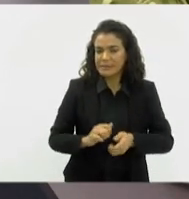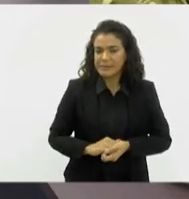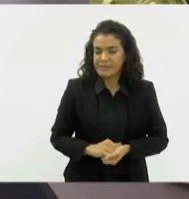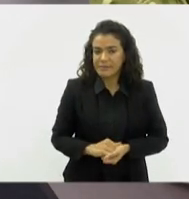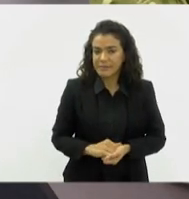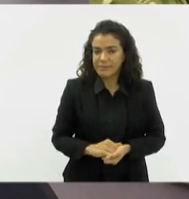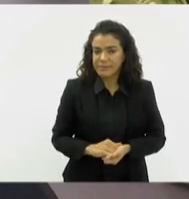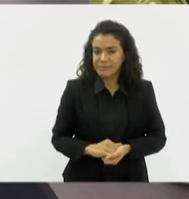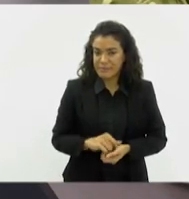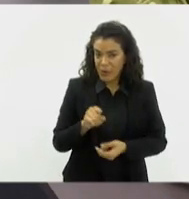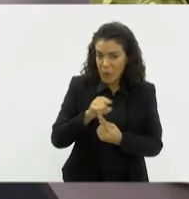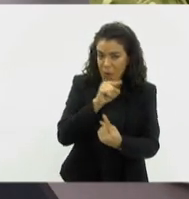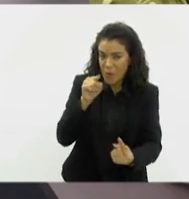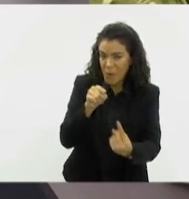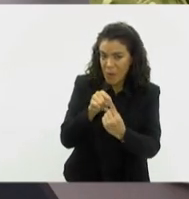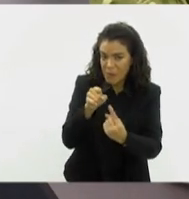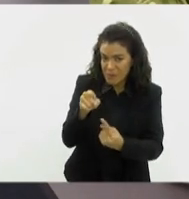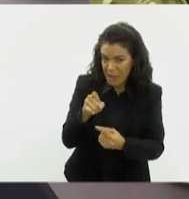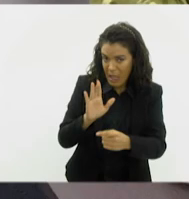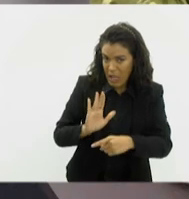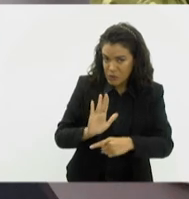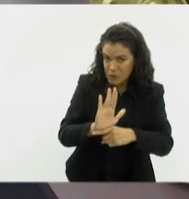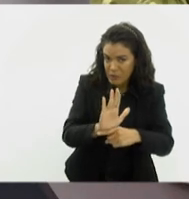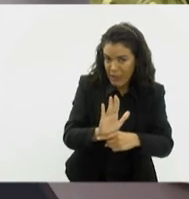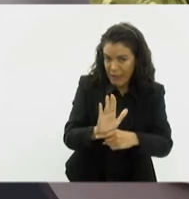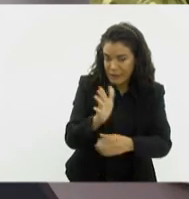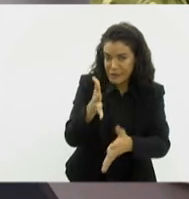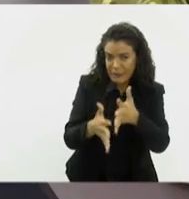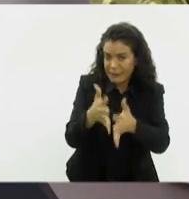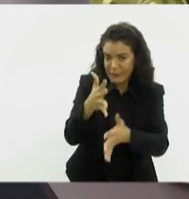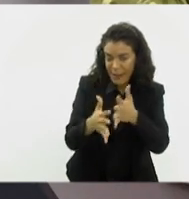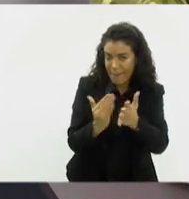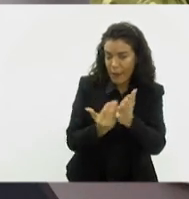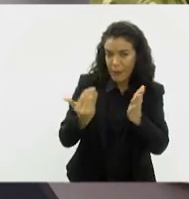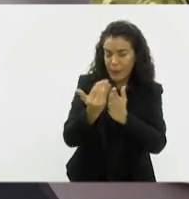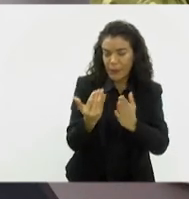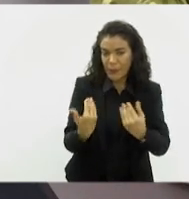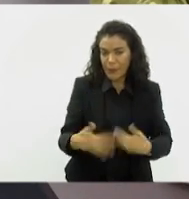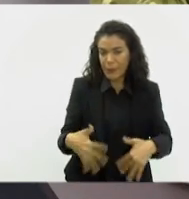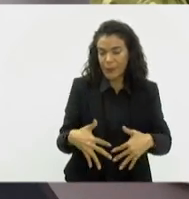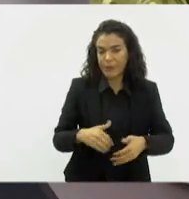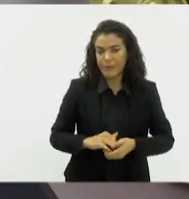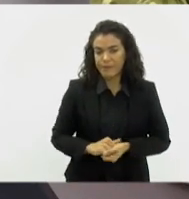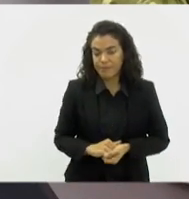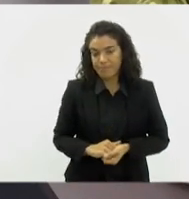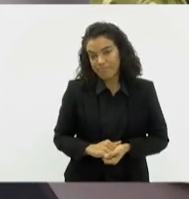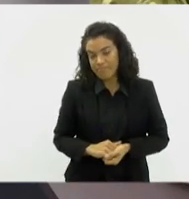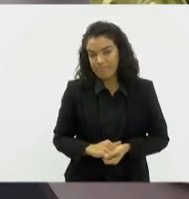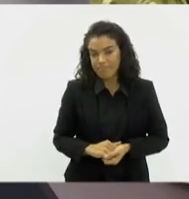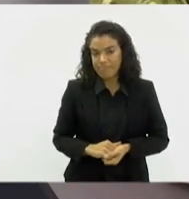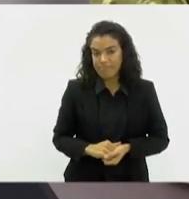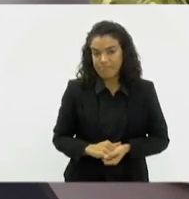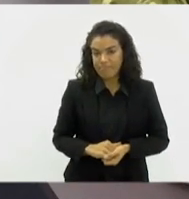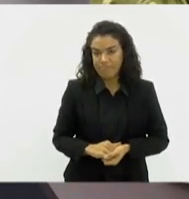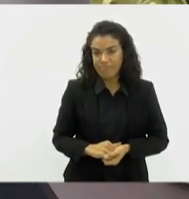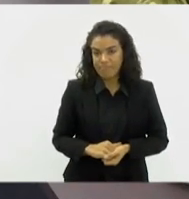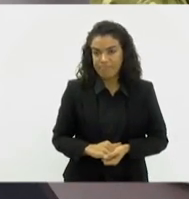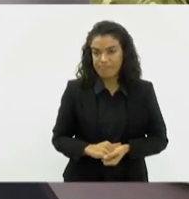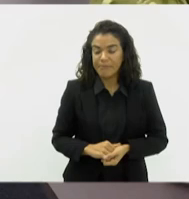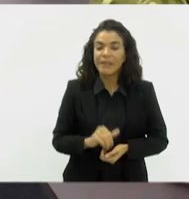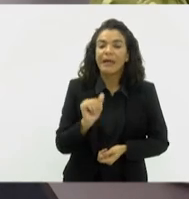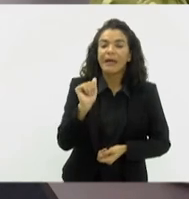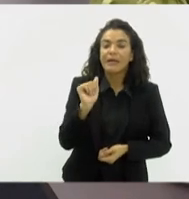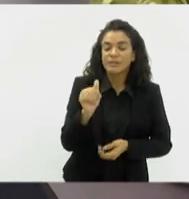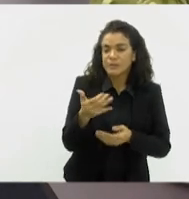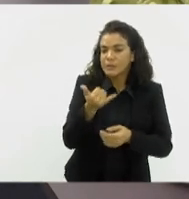tinha o intuito de contribuir ou ajudar, a senhora atrapalhou e muito. Então, vou me dirigir de novo à senhora Anne, desculpa a